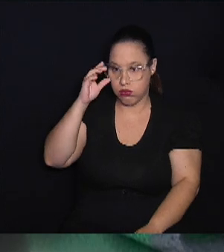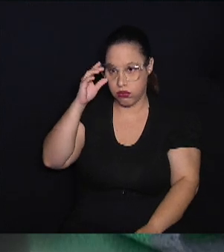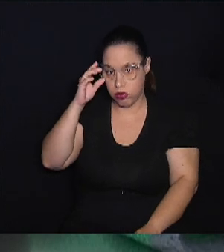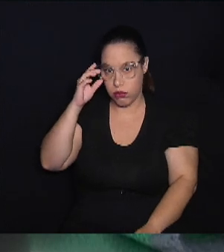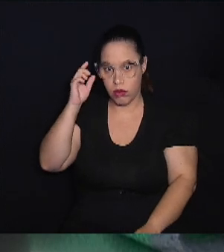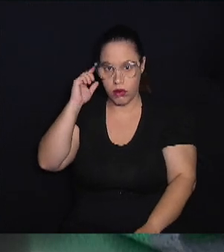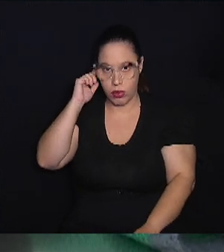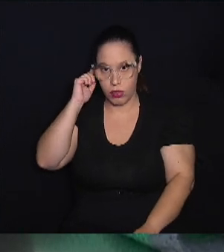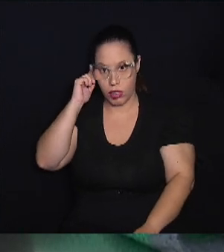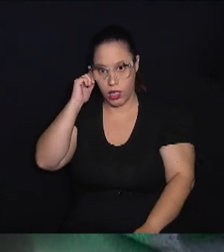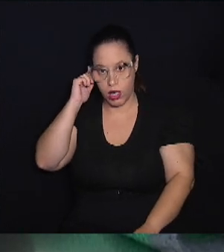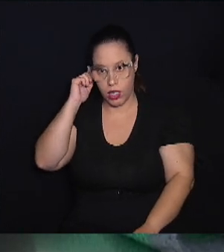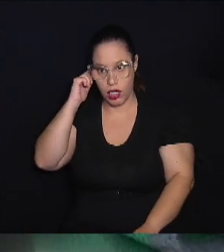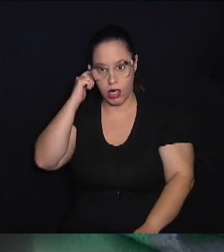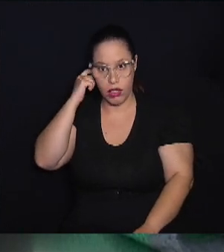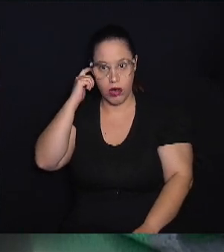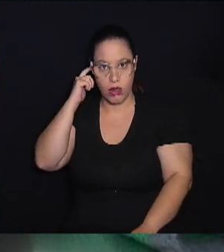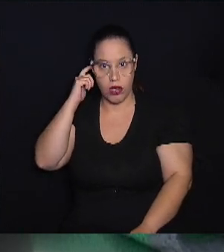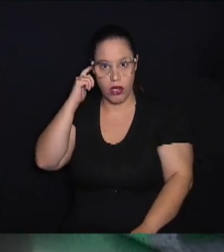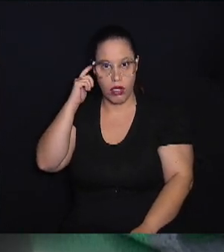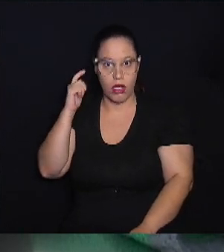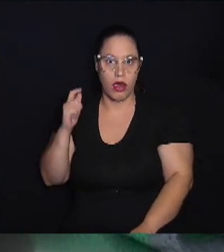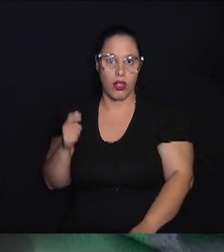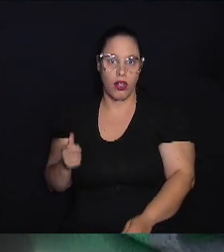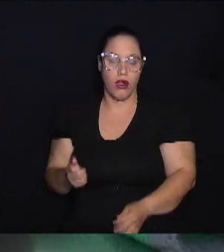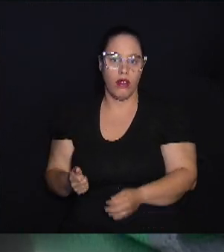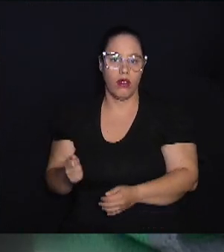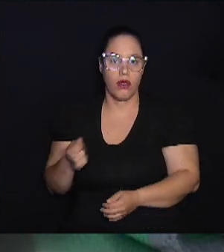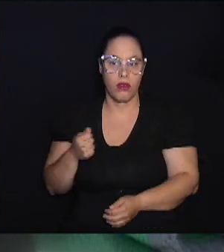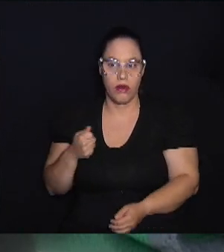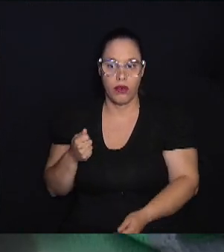o secador, tá? Qual a temperatura do secador?